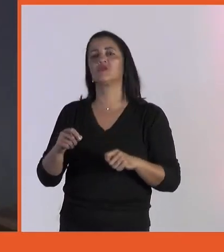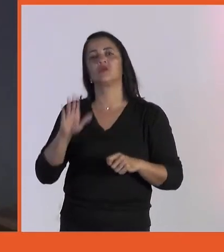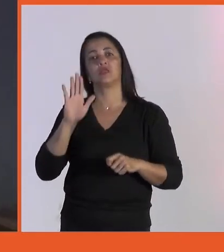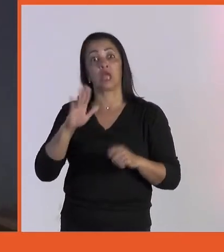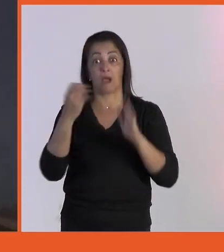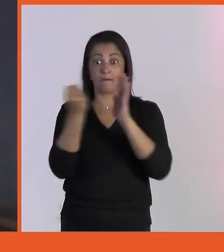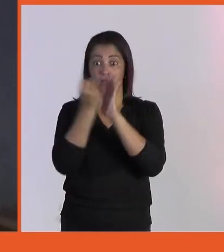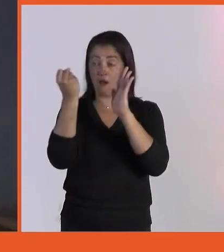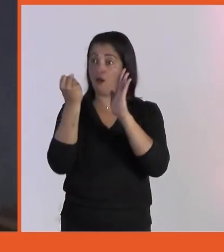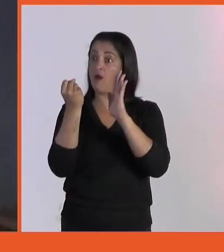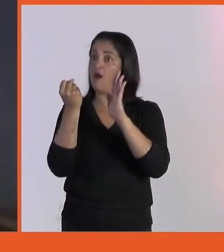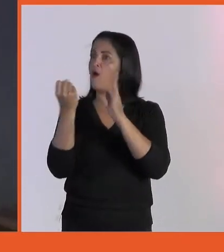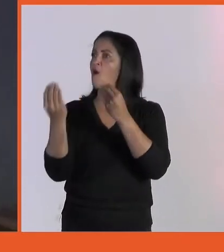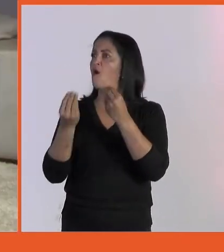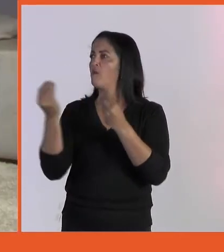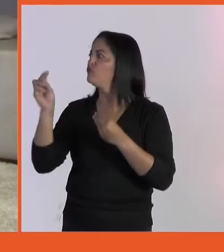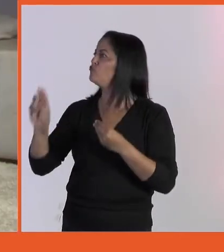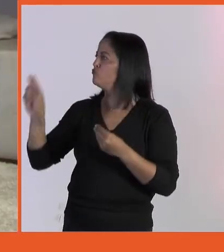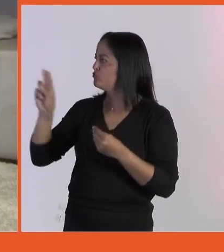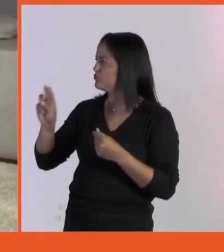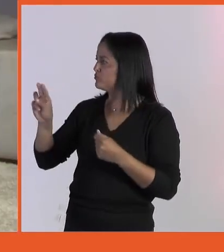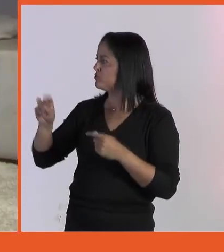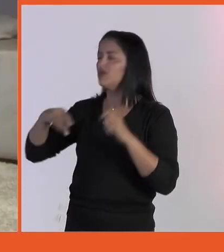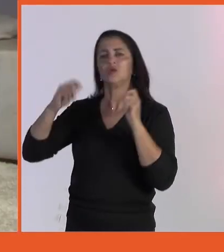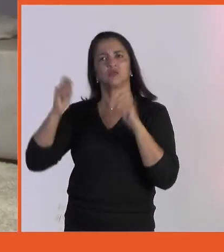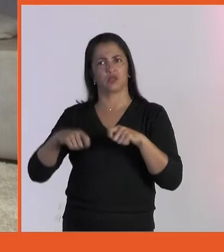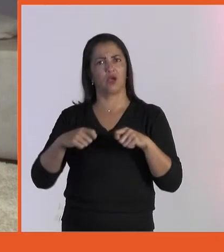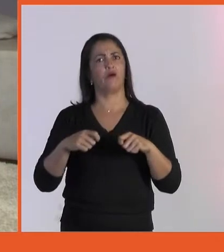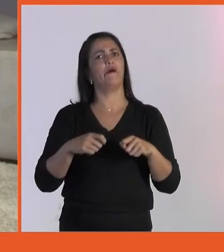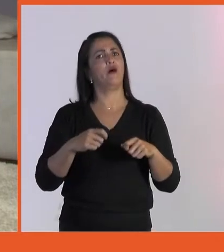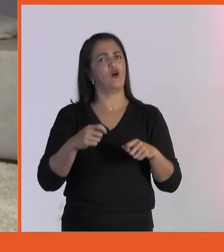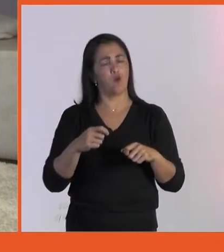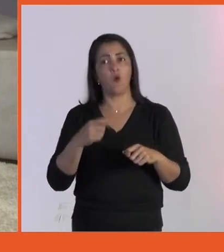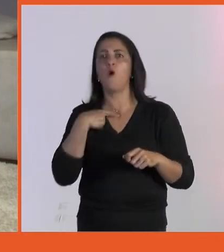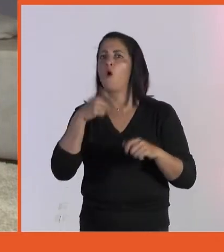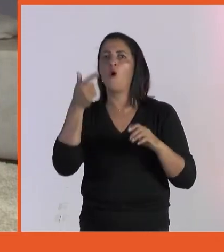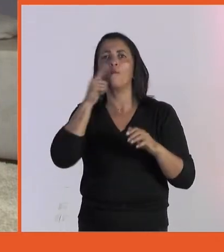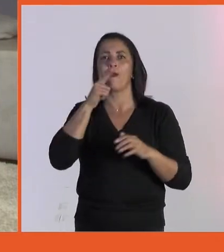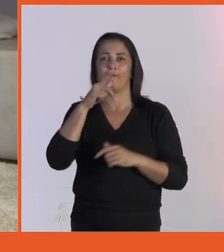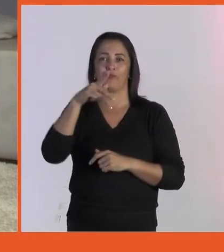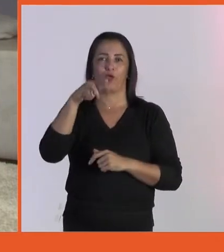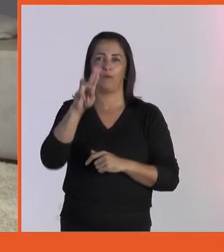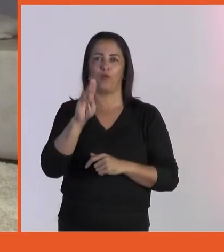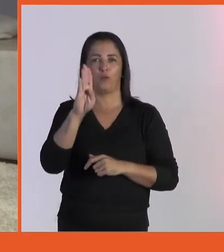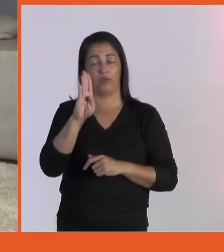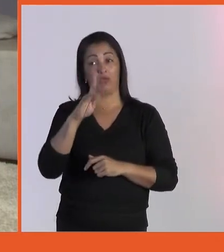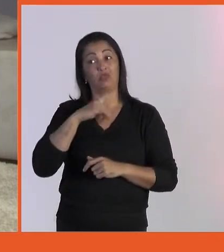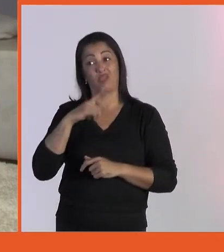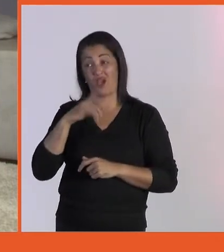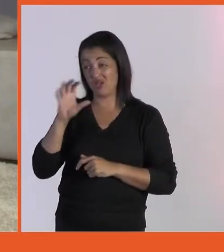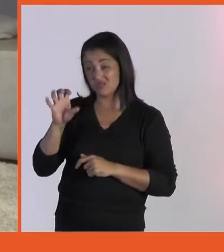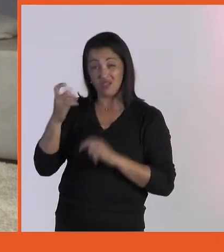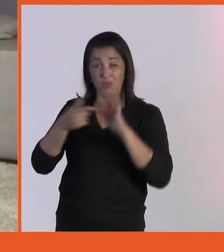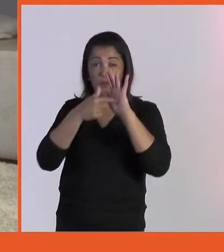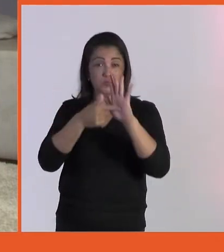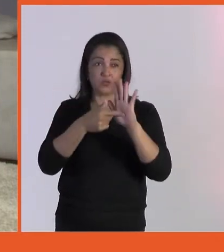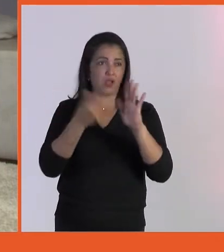marca para... Não, até pagar a conta, é pagar a conta, é pagar o editor, é pagar... A gente também sempre deixou muito